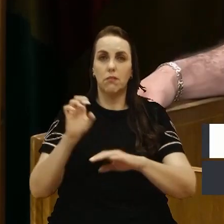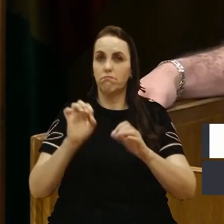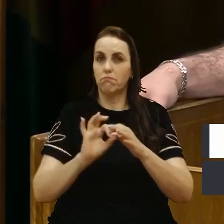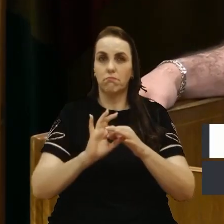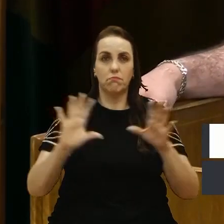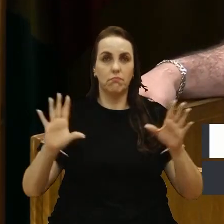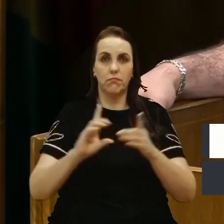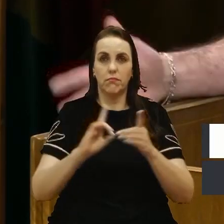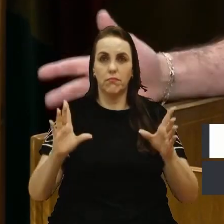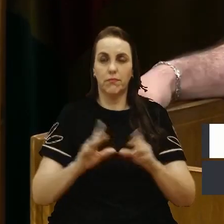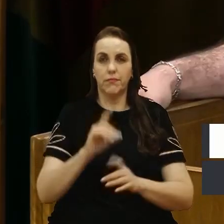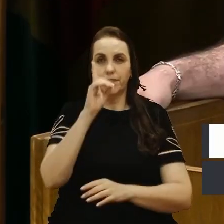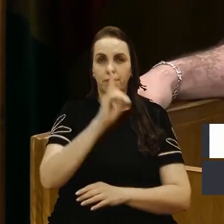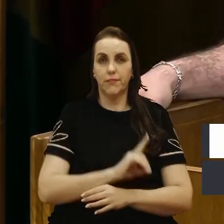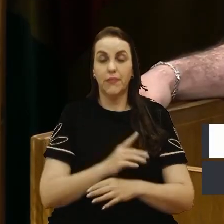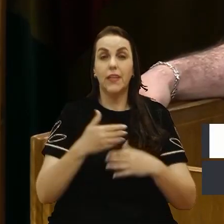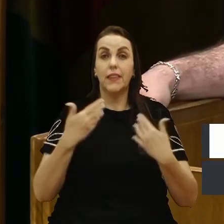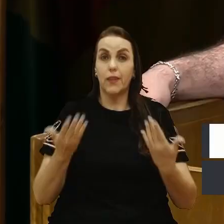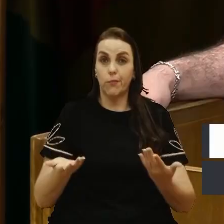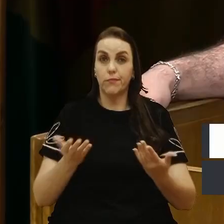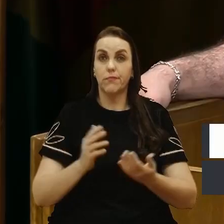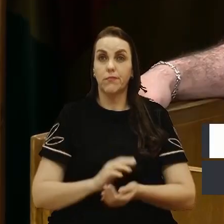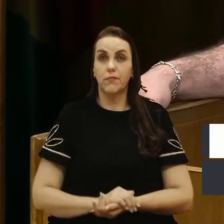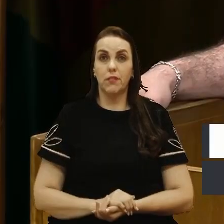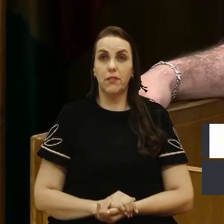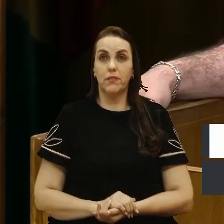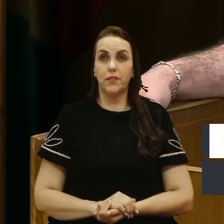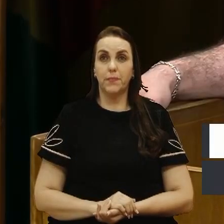direito. E aí?